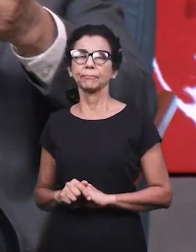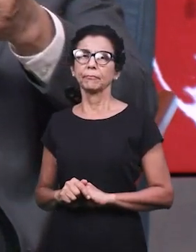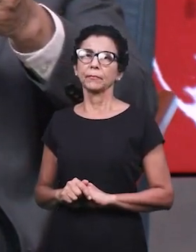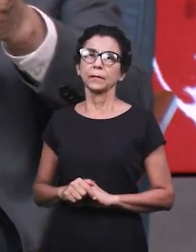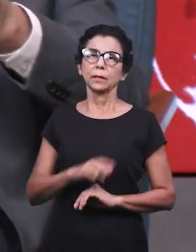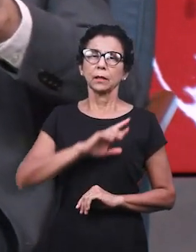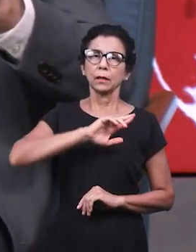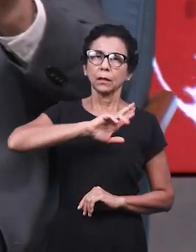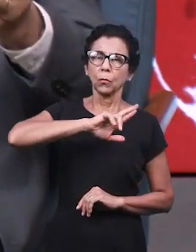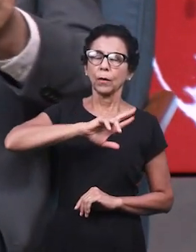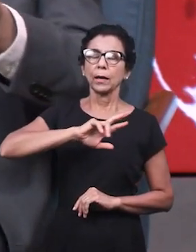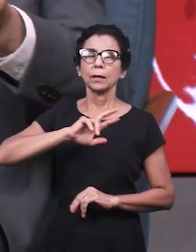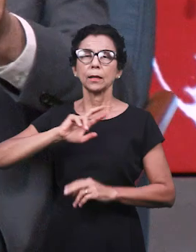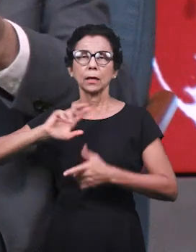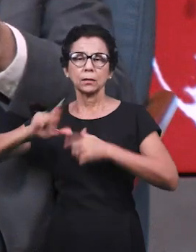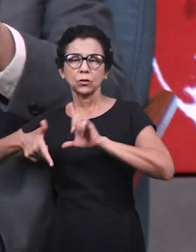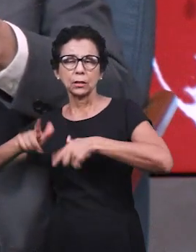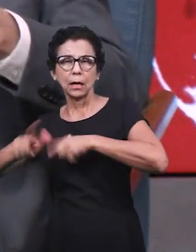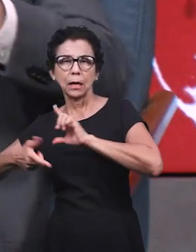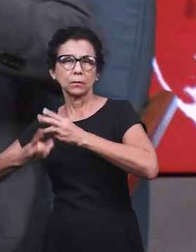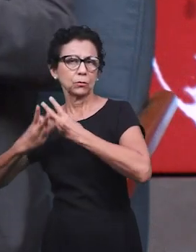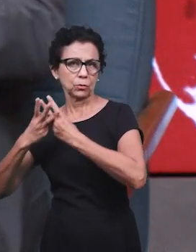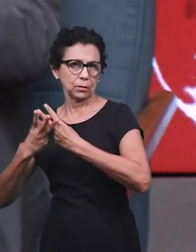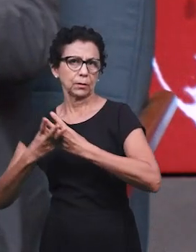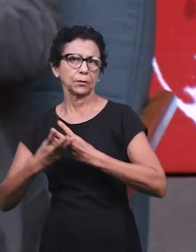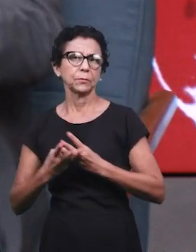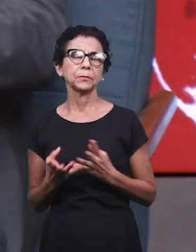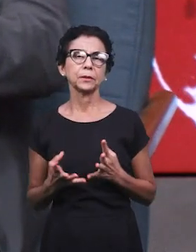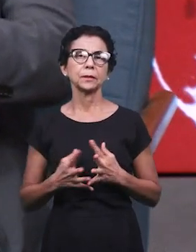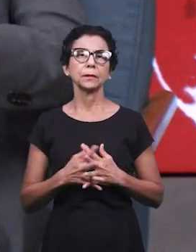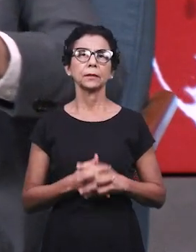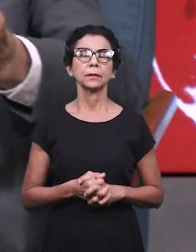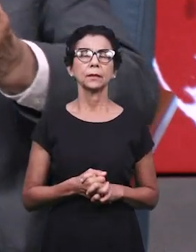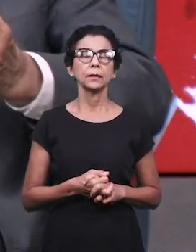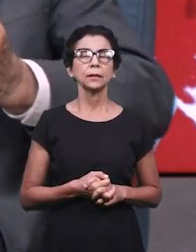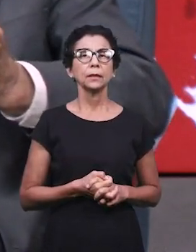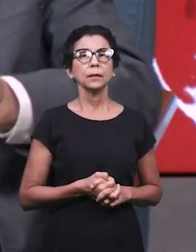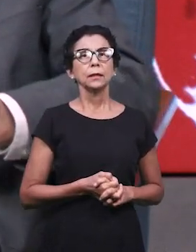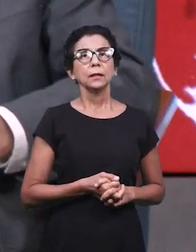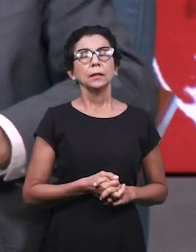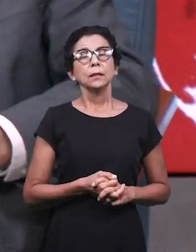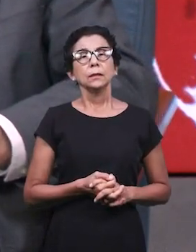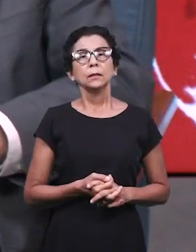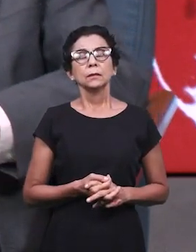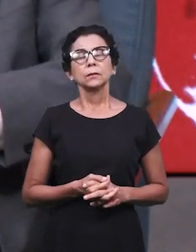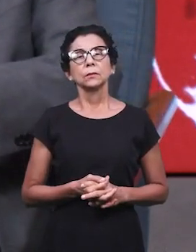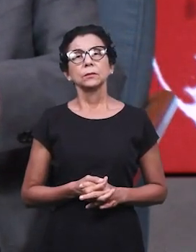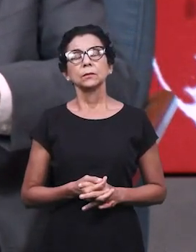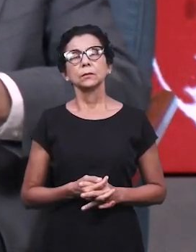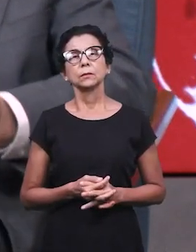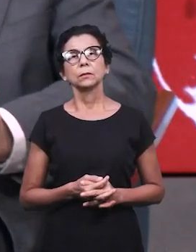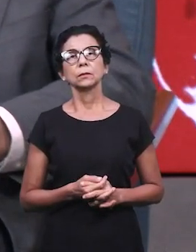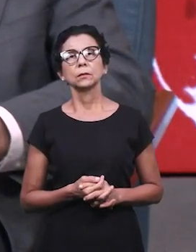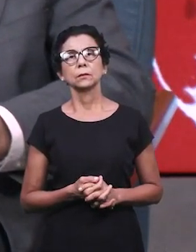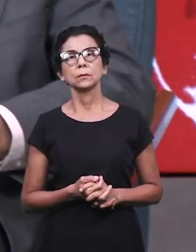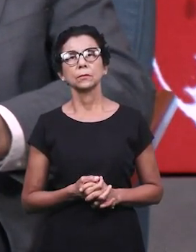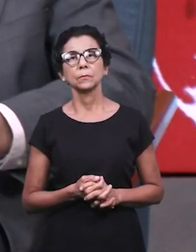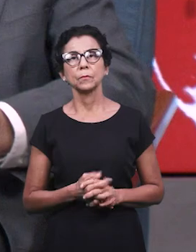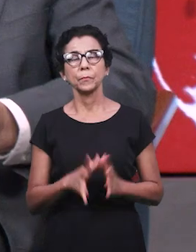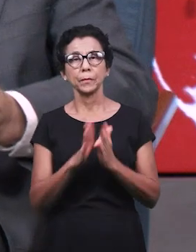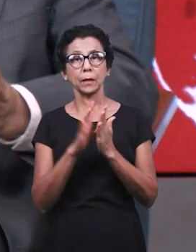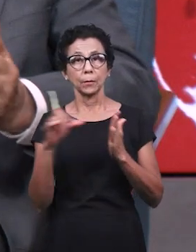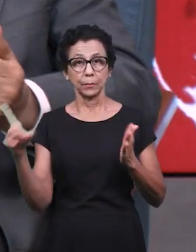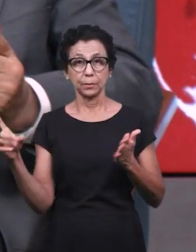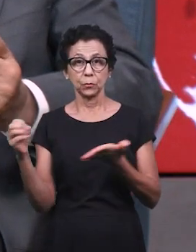claras assim, a Bíblia não diz claramente como, mas você olha